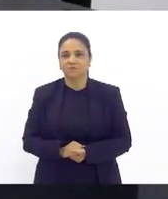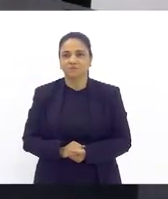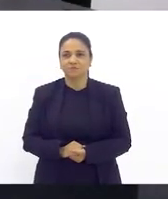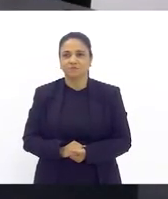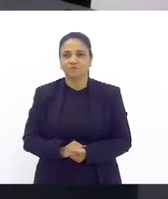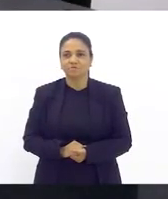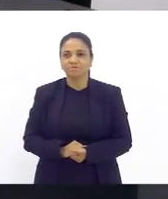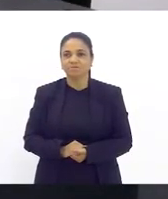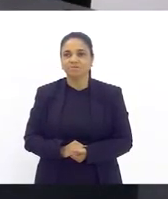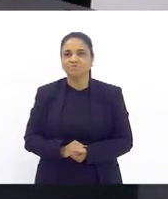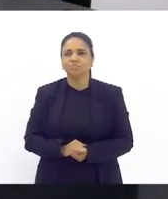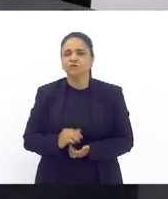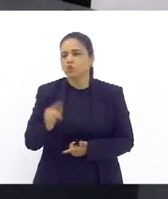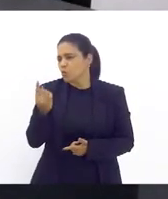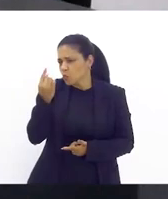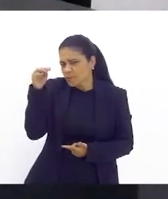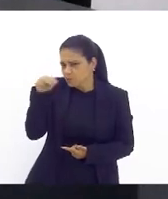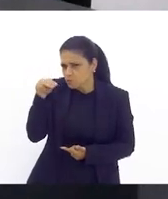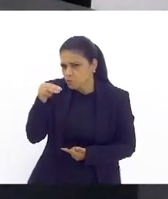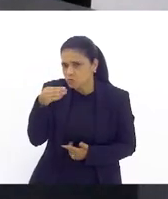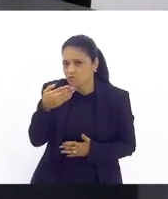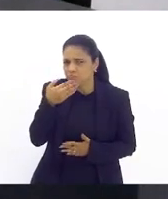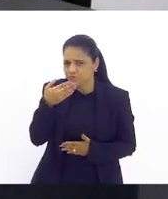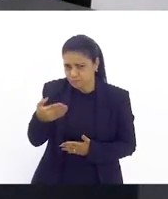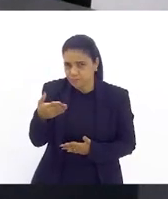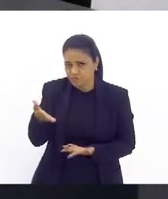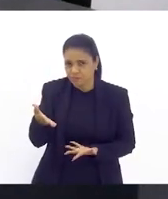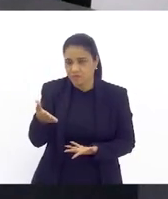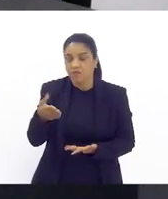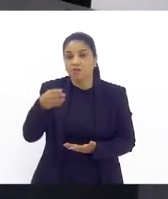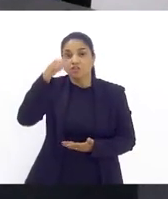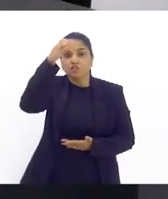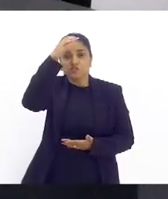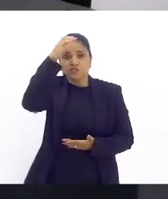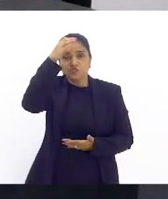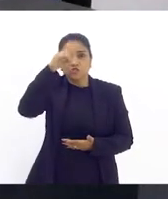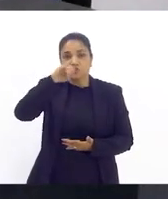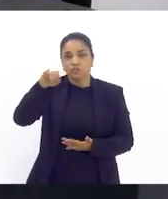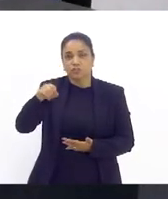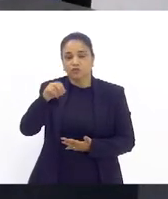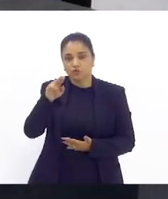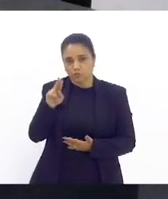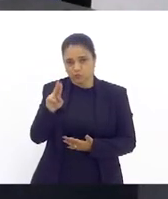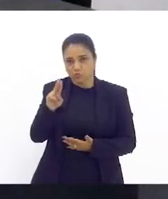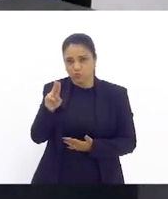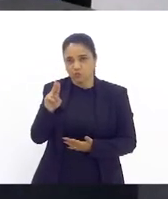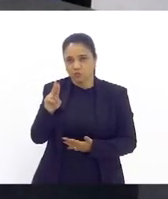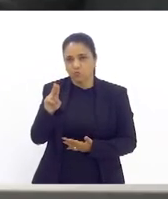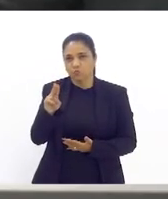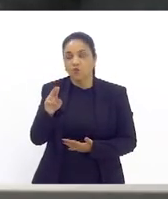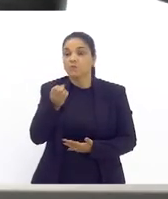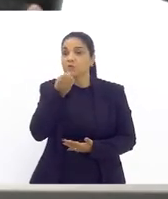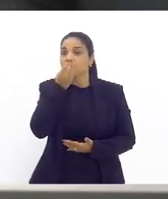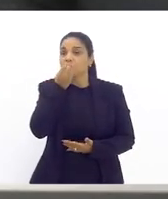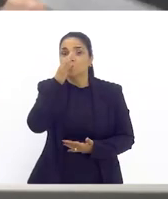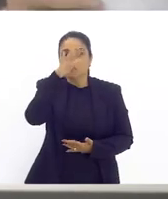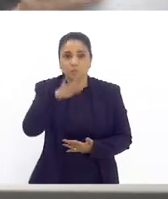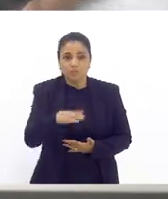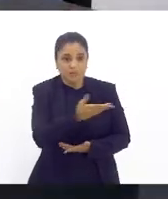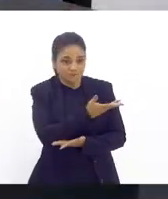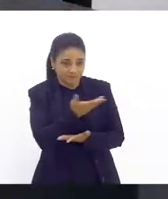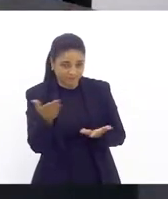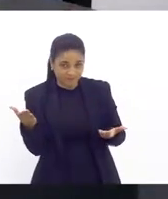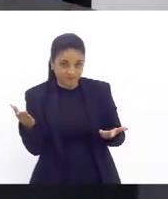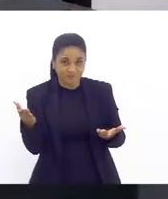me permita um minutinho por favor deputada tia Ju que vai para outra audiência Boa tarde a todos e todas